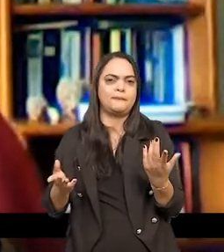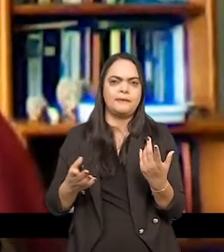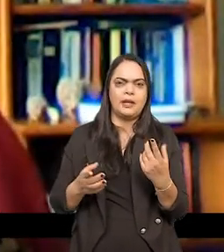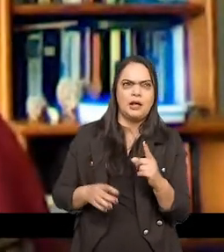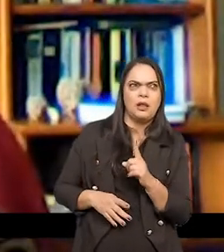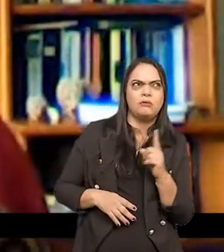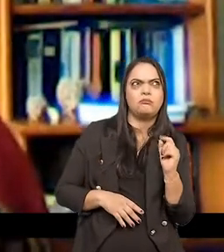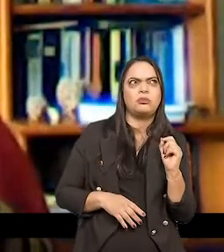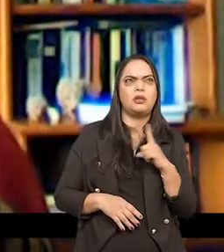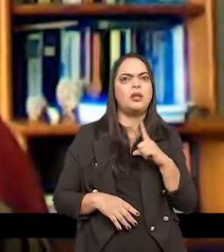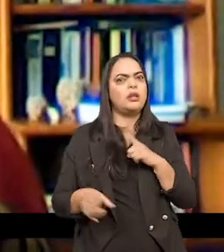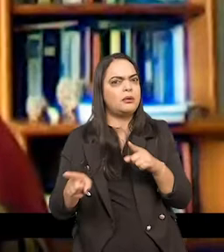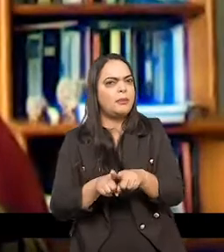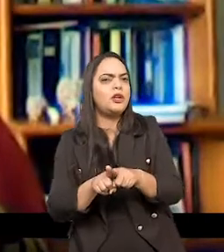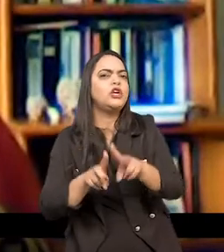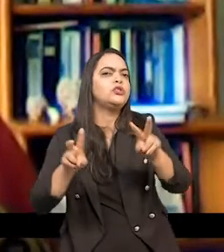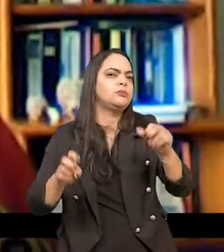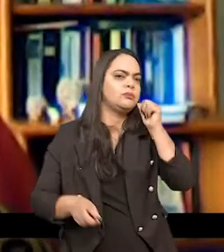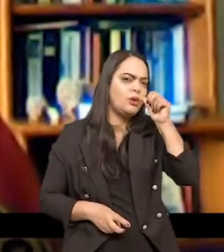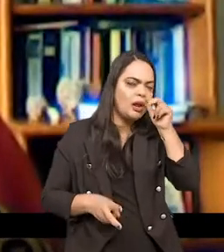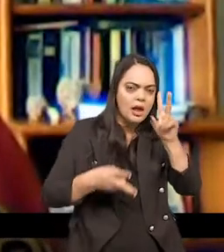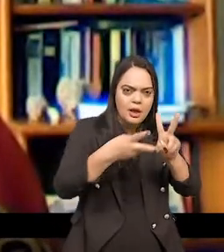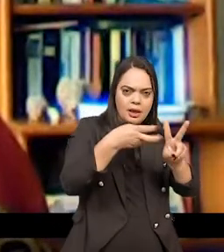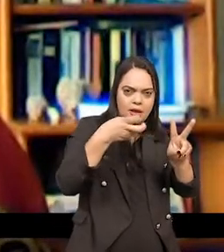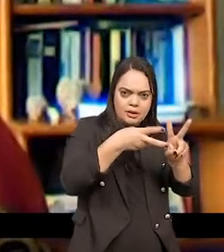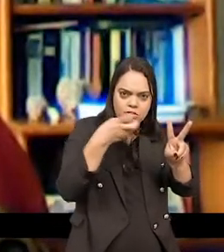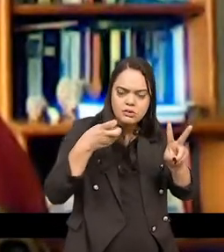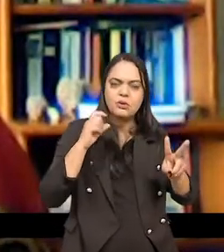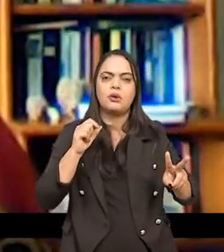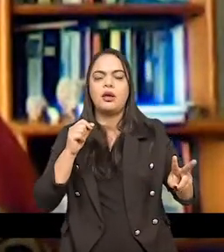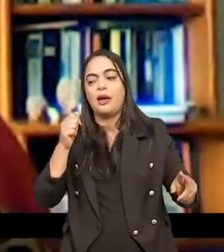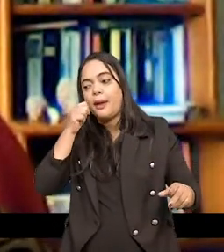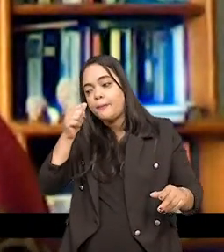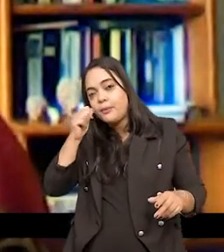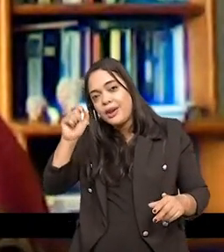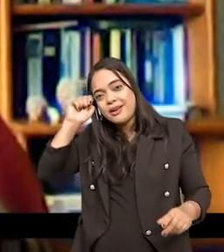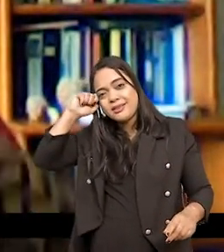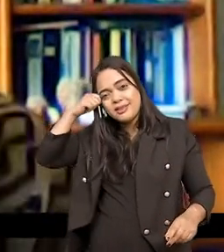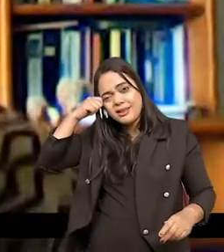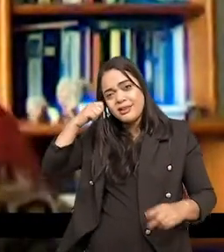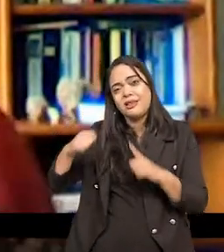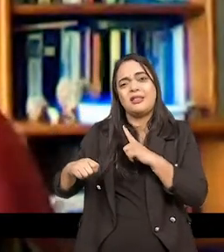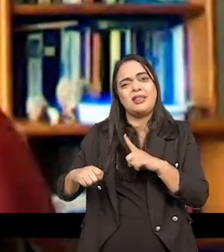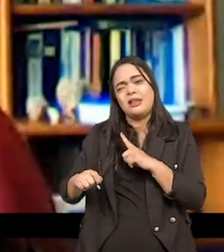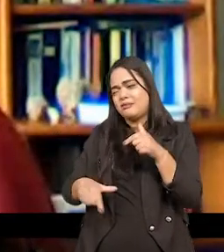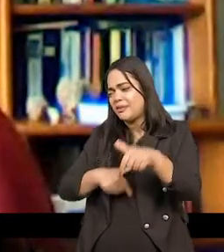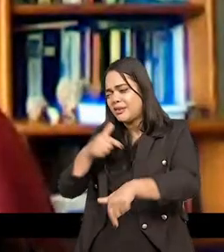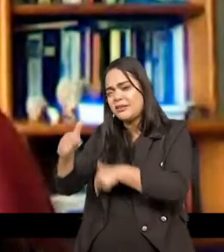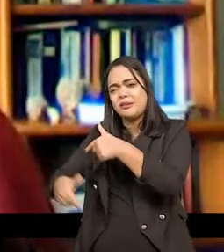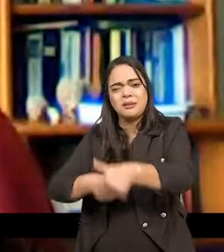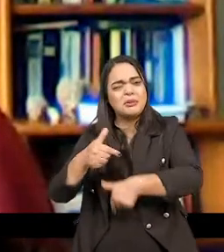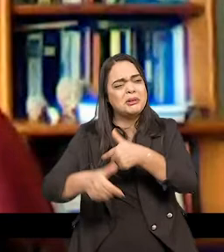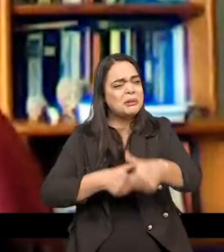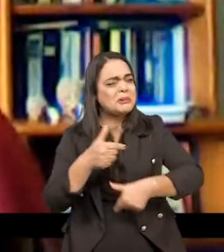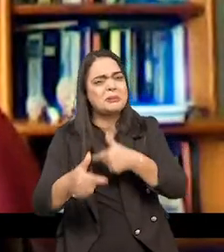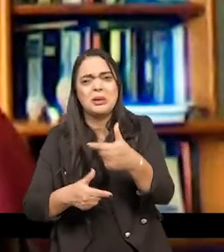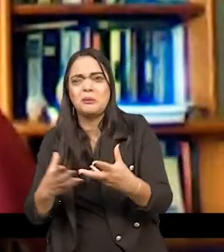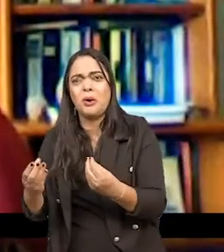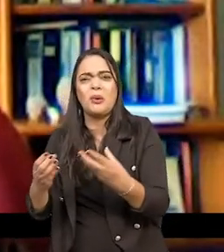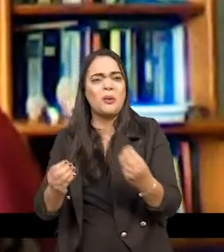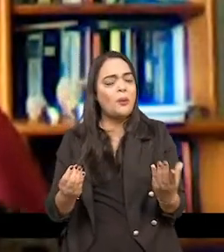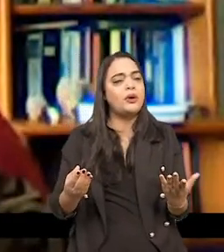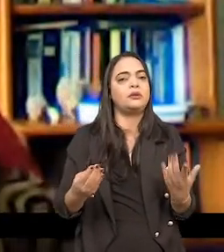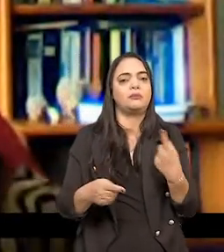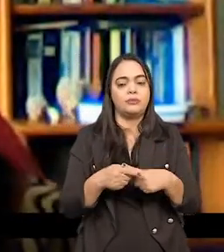é? De que as mulheres negras produzem muito, muito, muito, e precisam produzir muito, né?